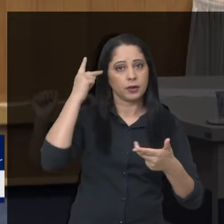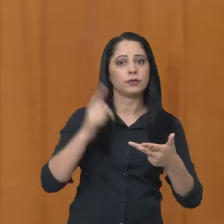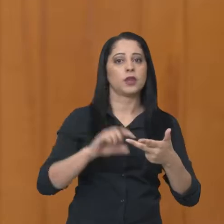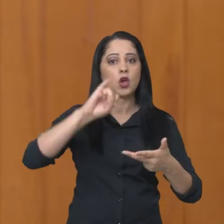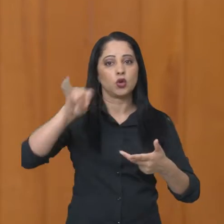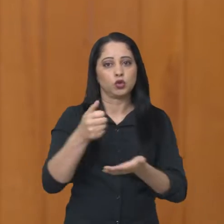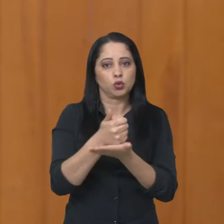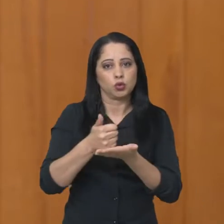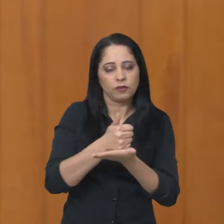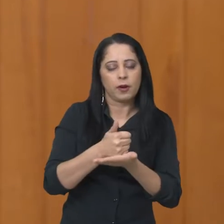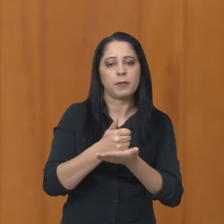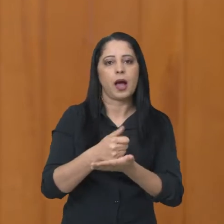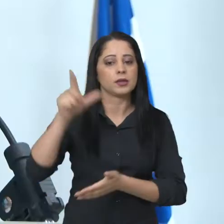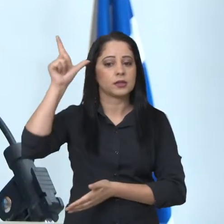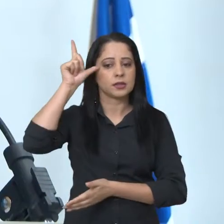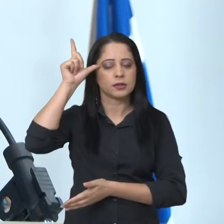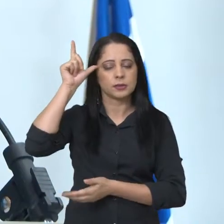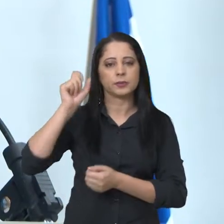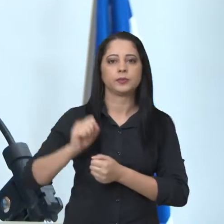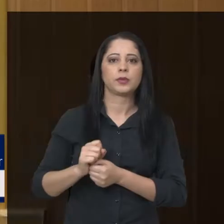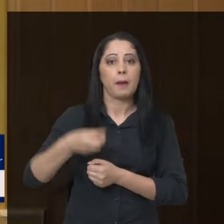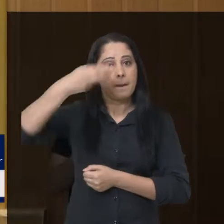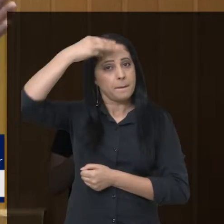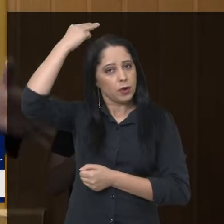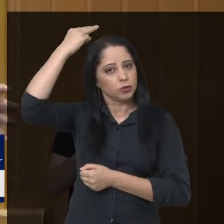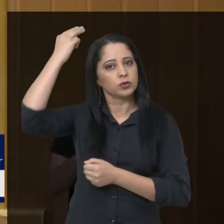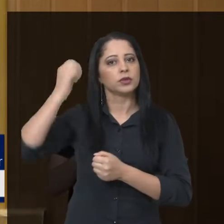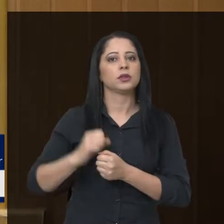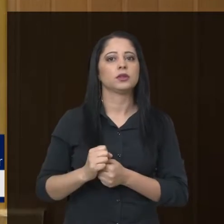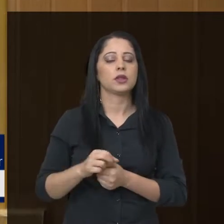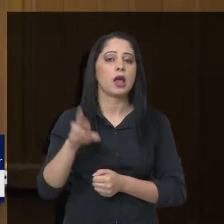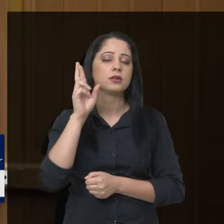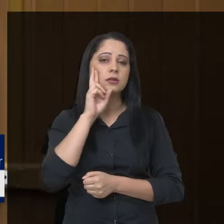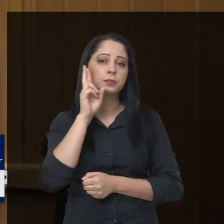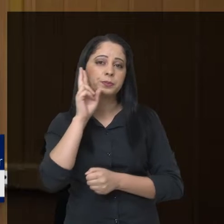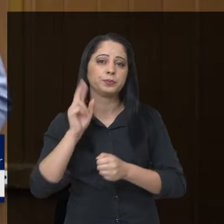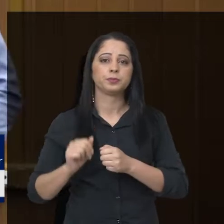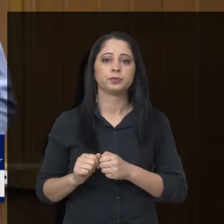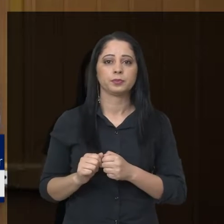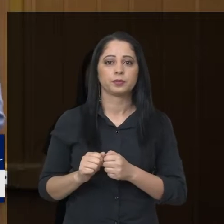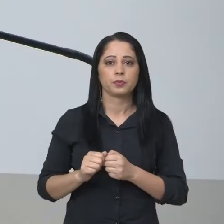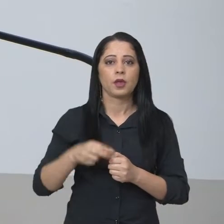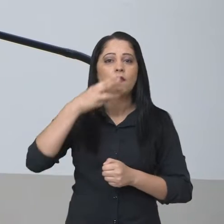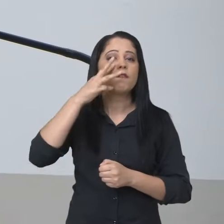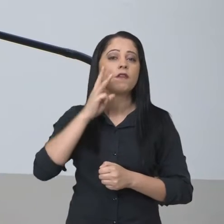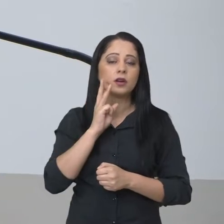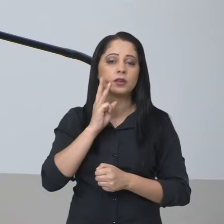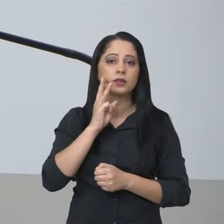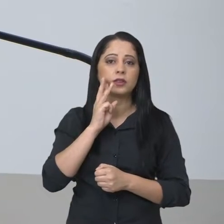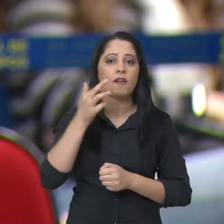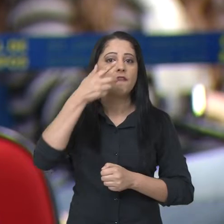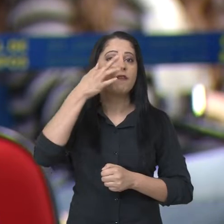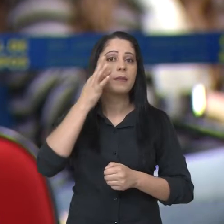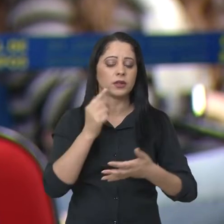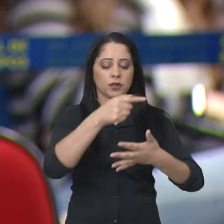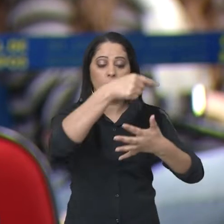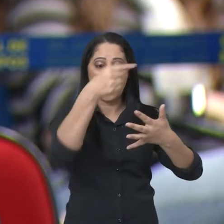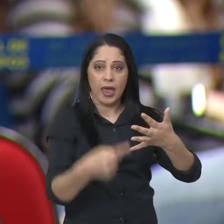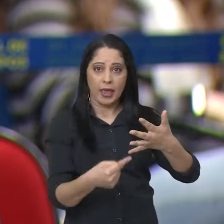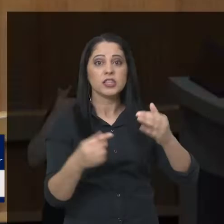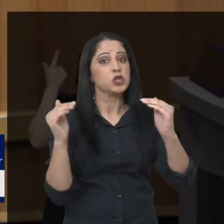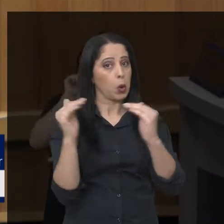Petite Júnior da farmácia Lino Bispo Newton Vieira Filho Renato Walter Hayashi e